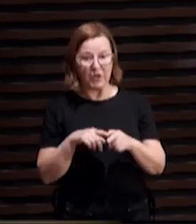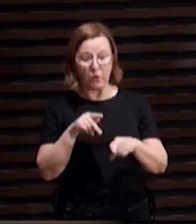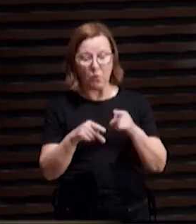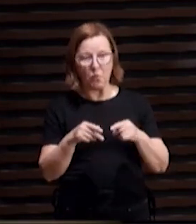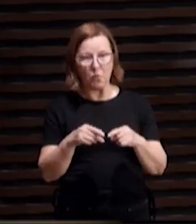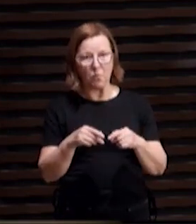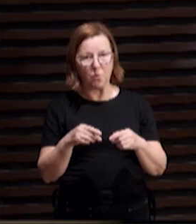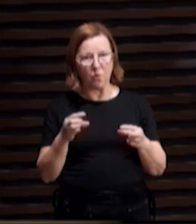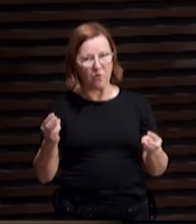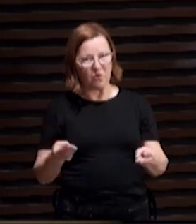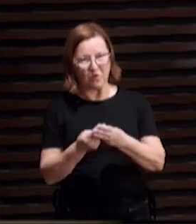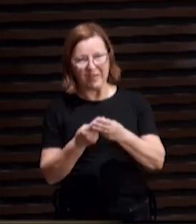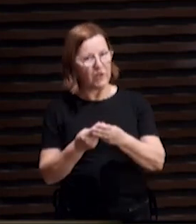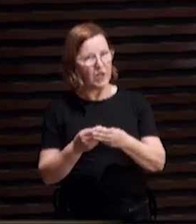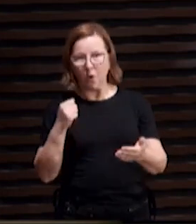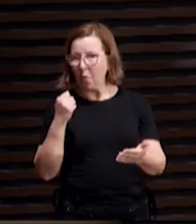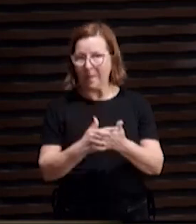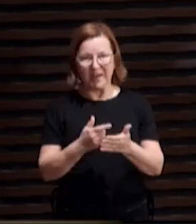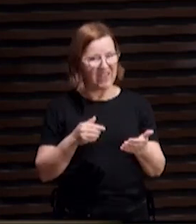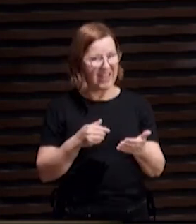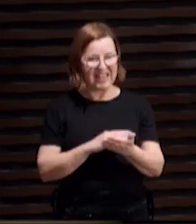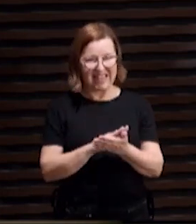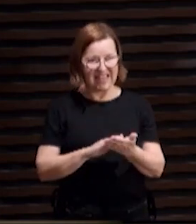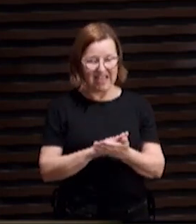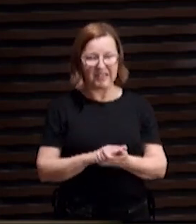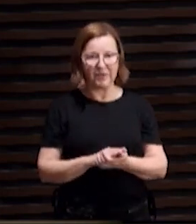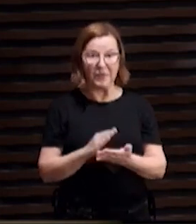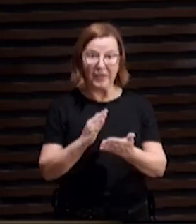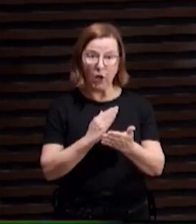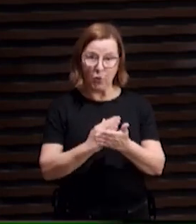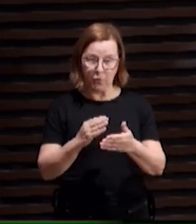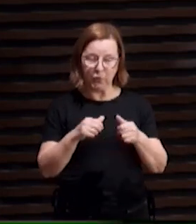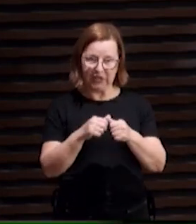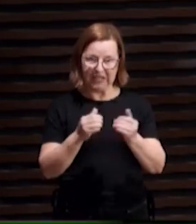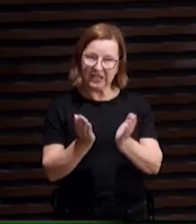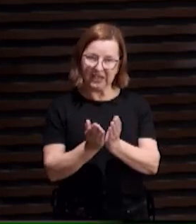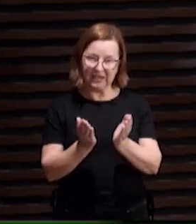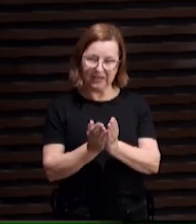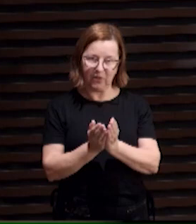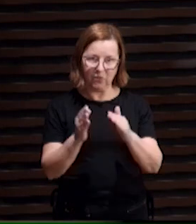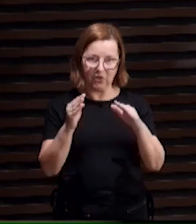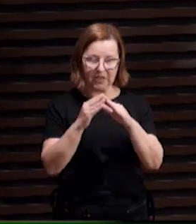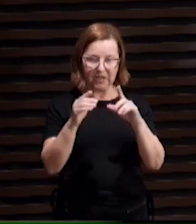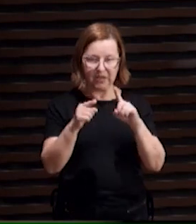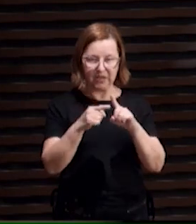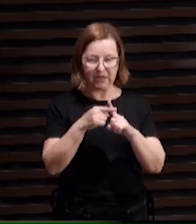era achincalhado. E alguns desses cristãos da igreja